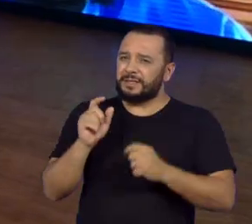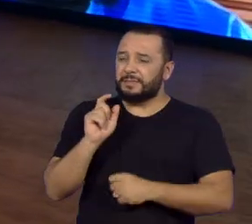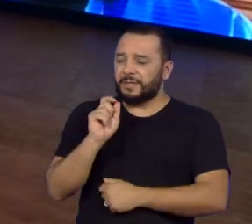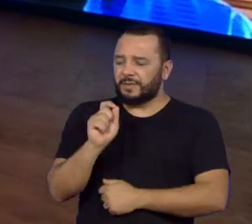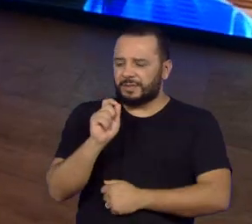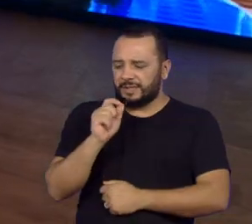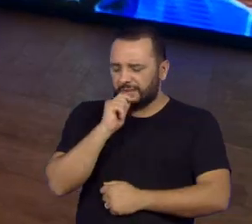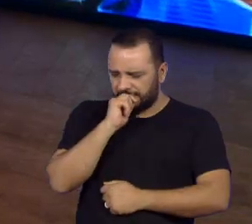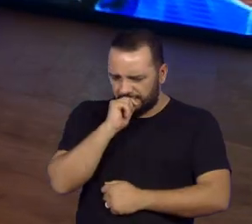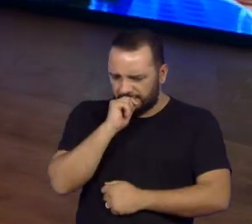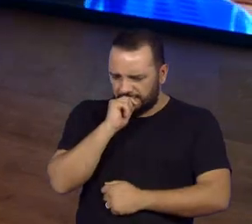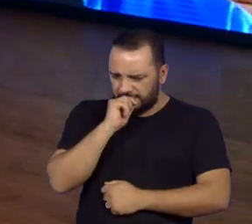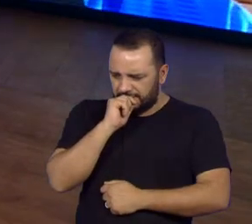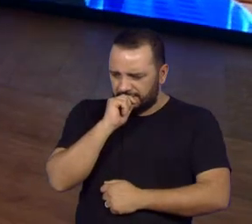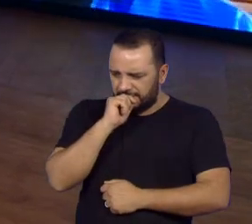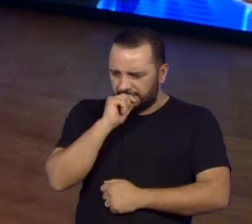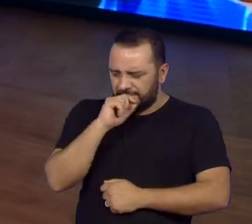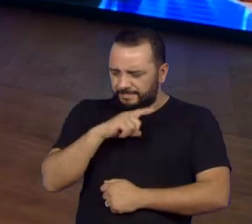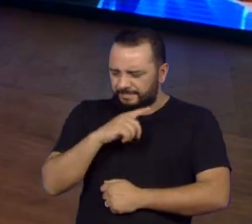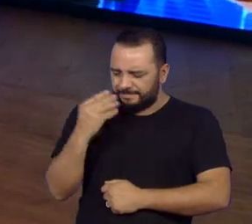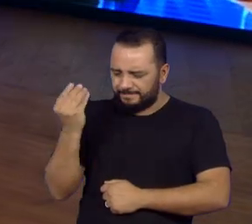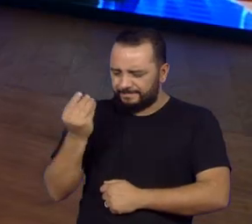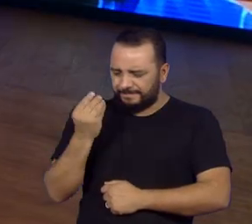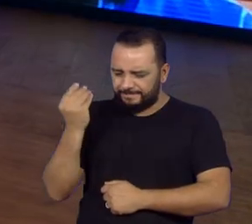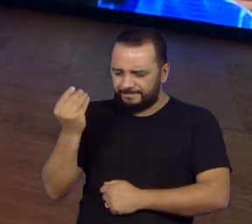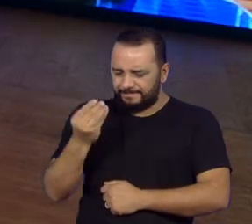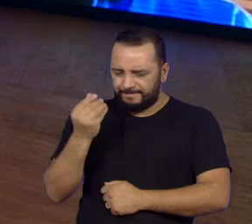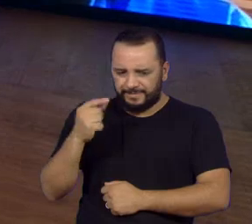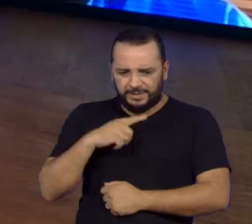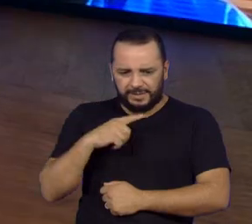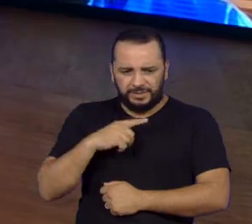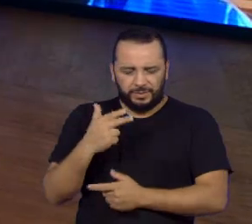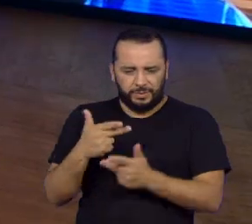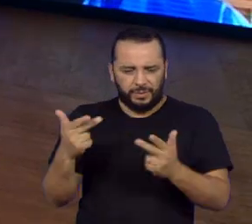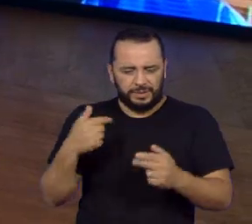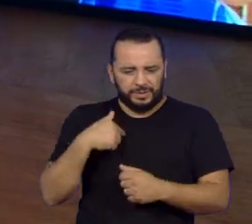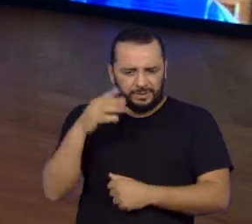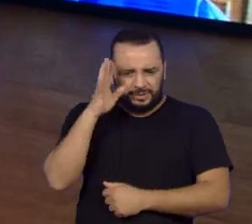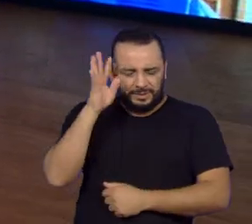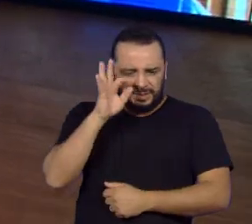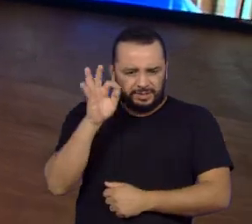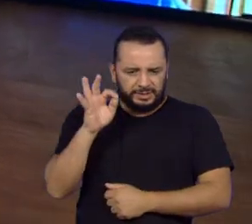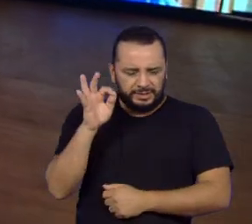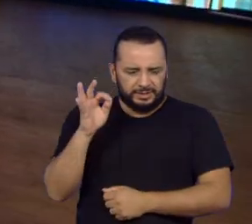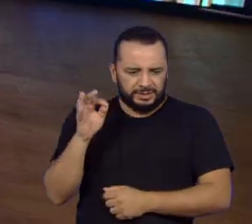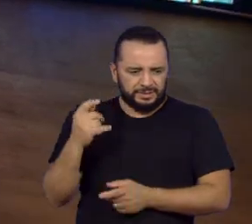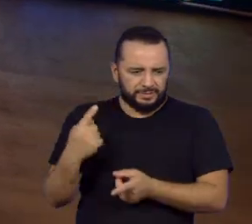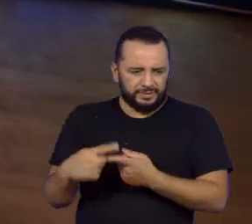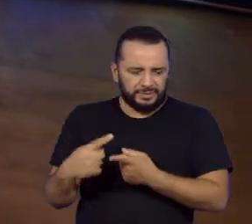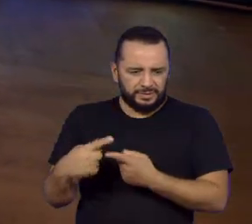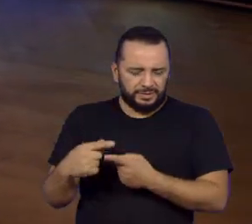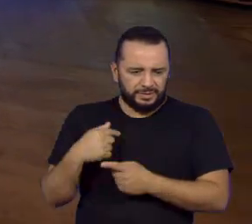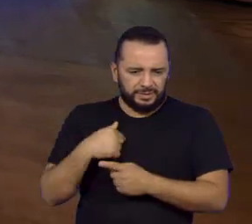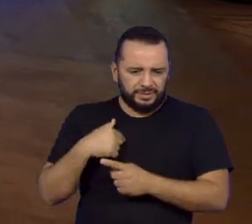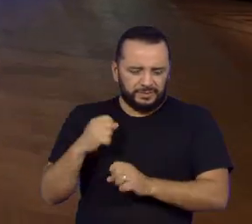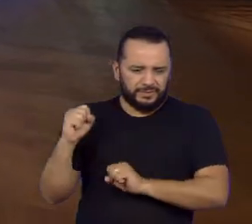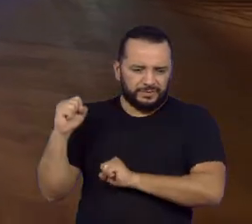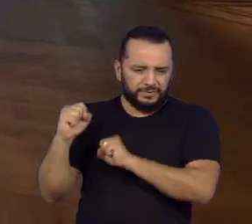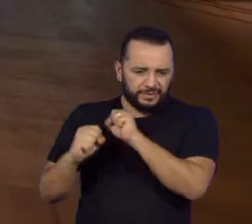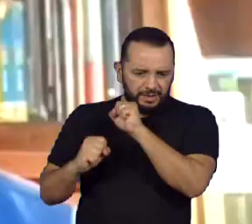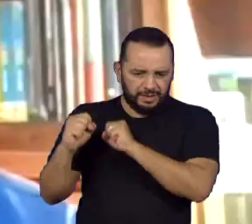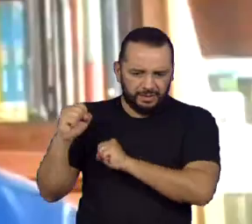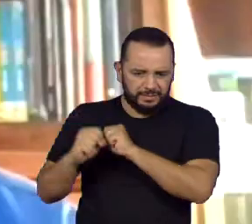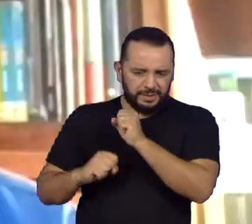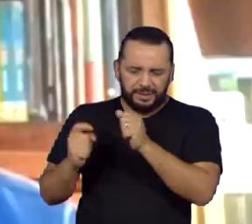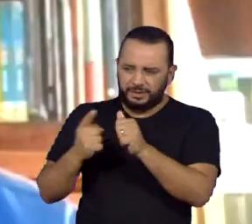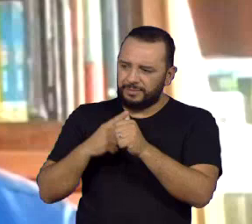havia algo que não entendia muito bem, porque eu tinha vindo de uma fábrica, depois por